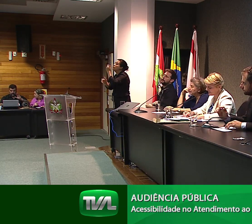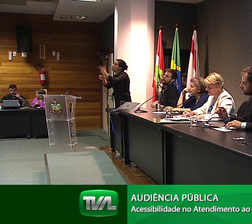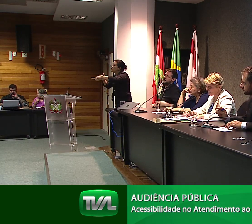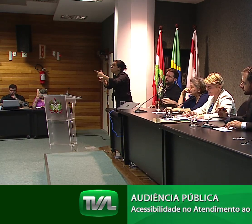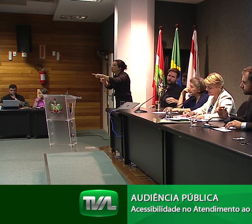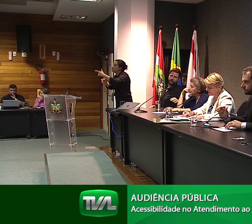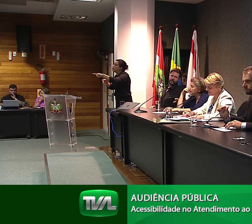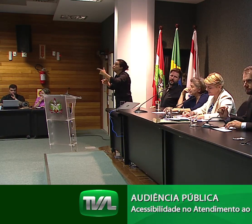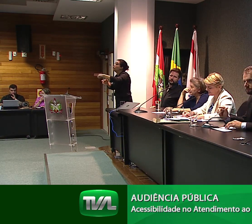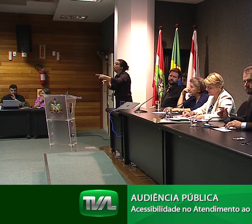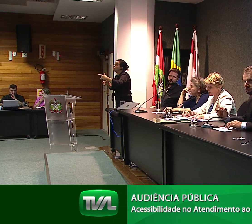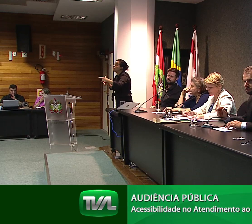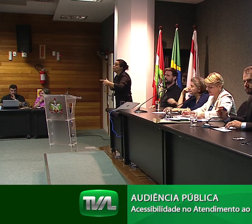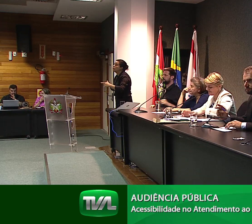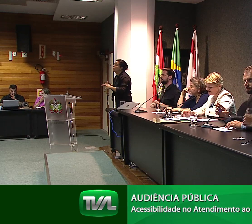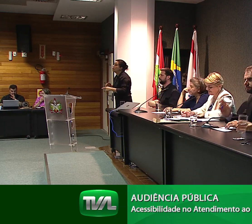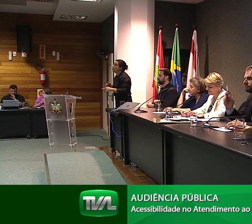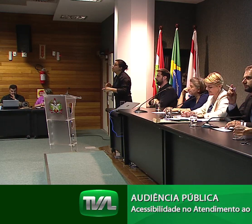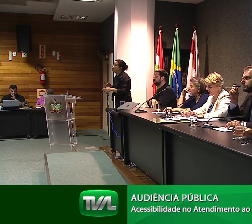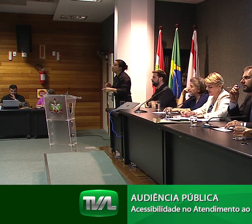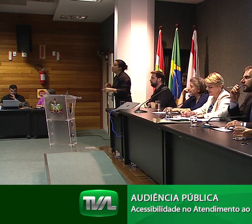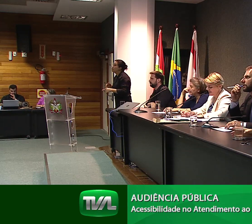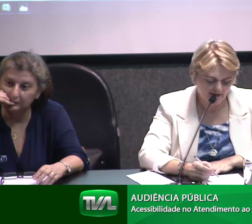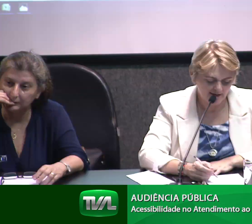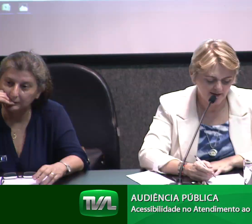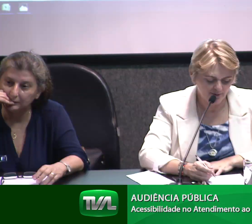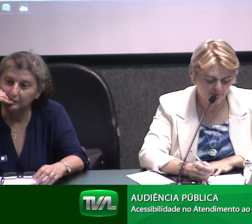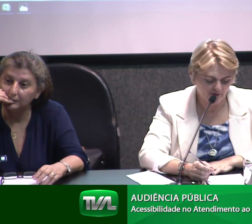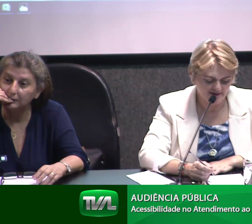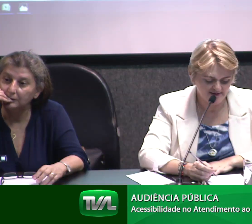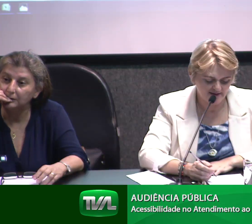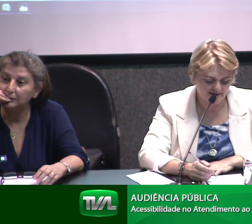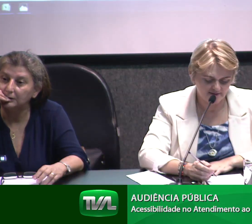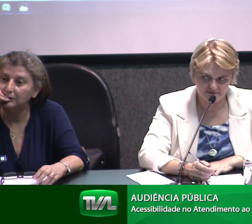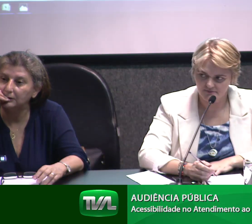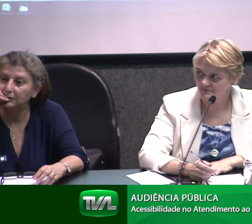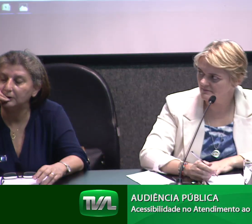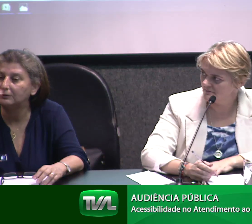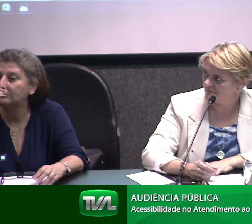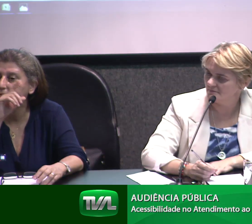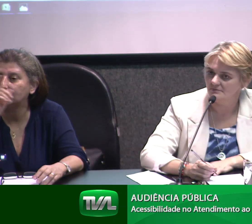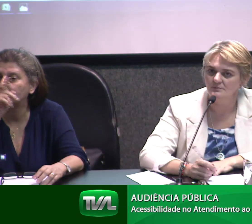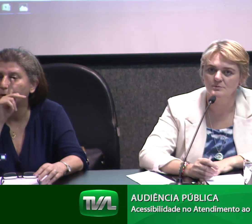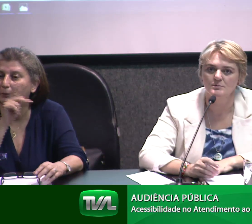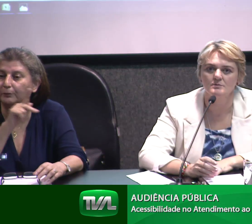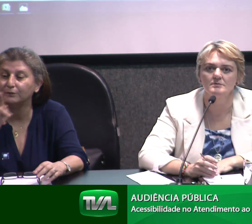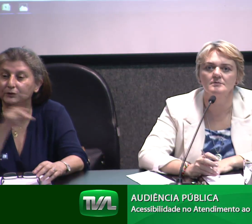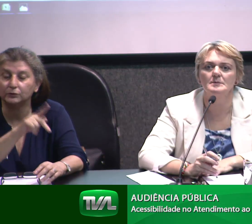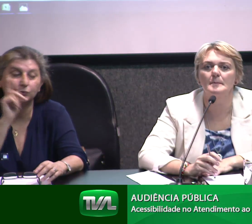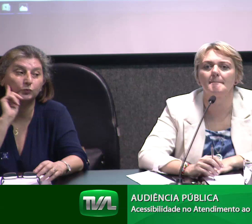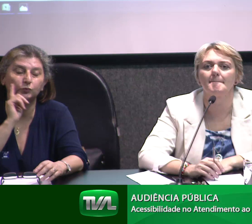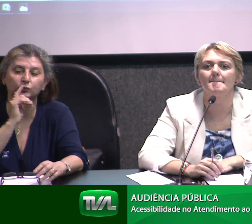surdos. Ok. Quinta proposta.